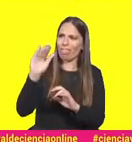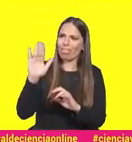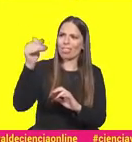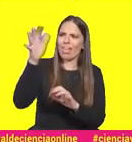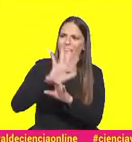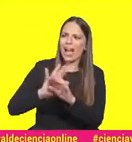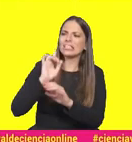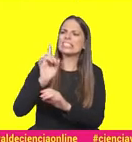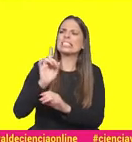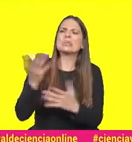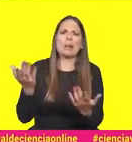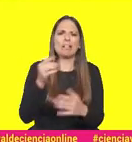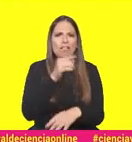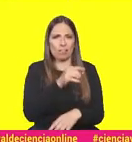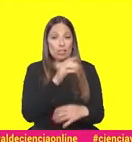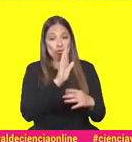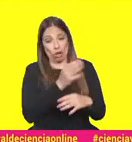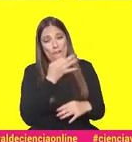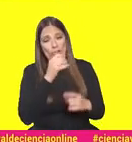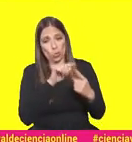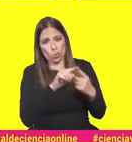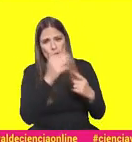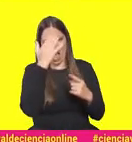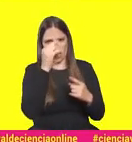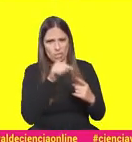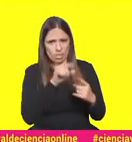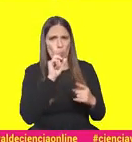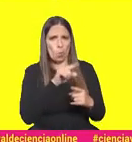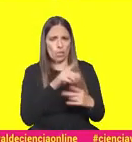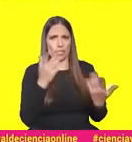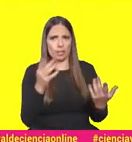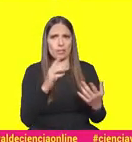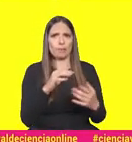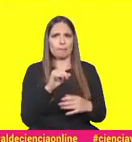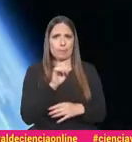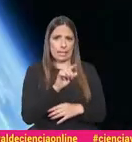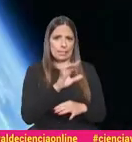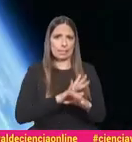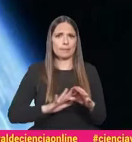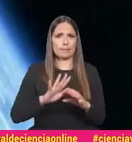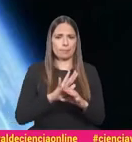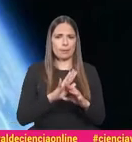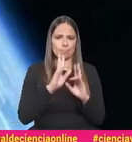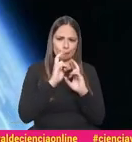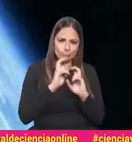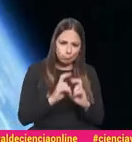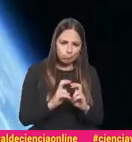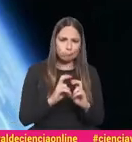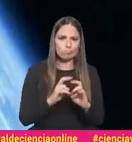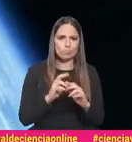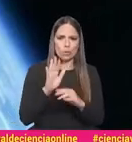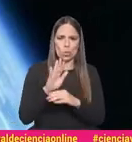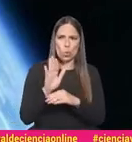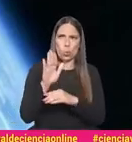esta área? Já falou aí numa? Acredita que essa se vai concretizar? Sim, essa é a parte da astronáutica e da saída do